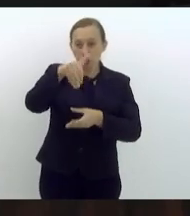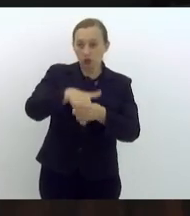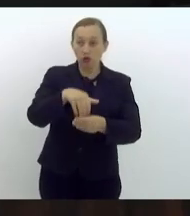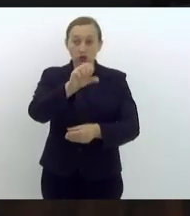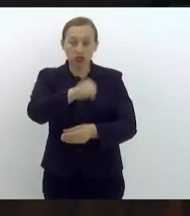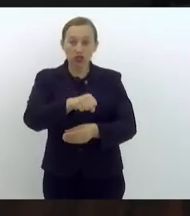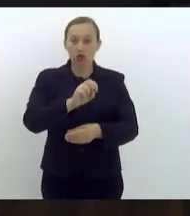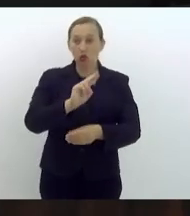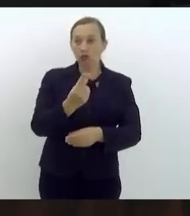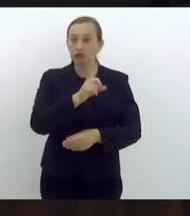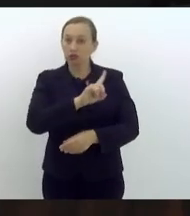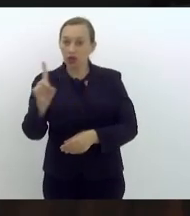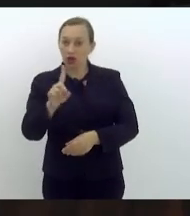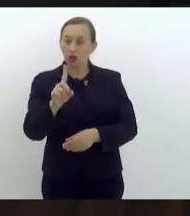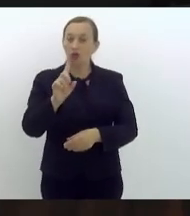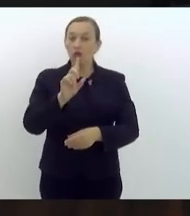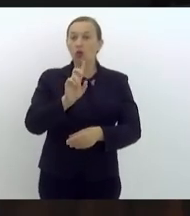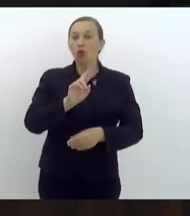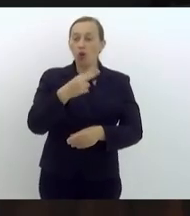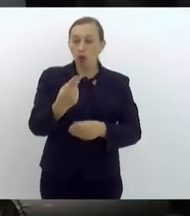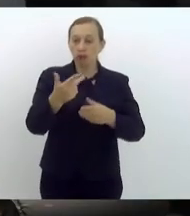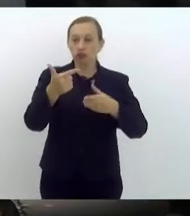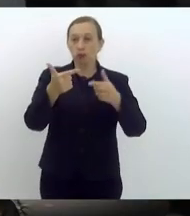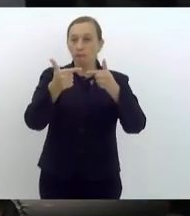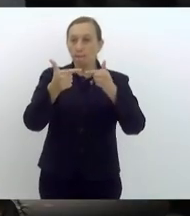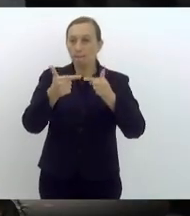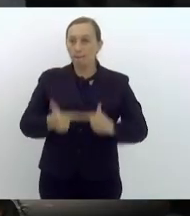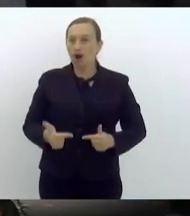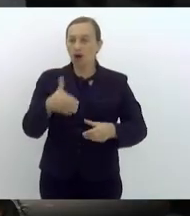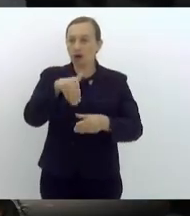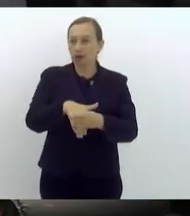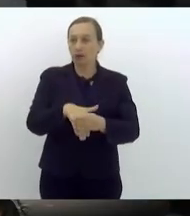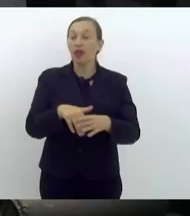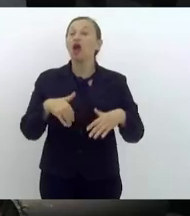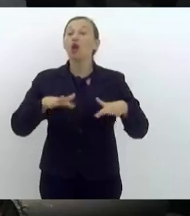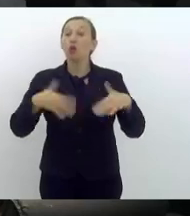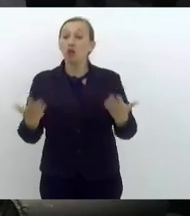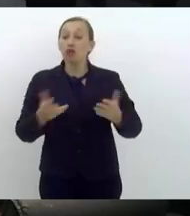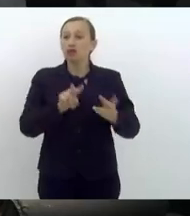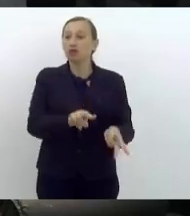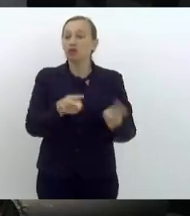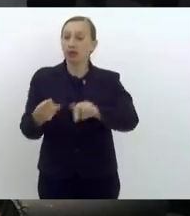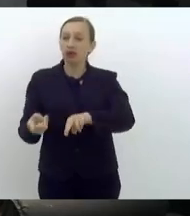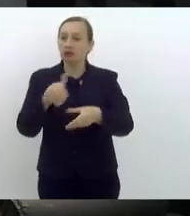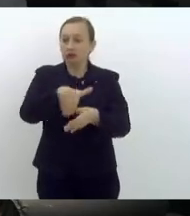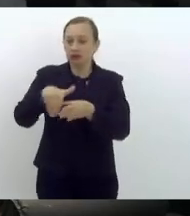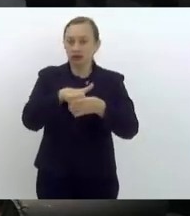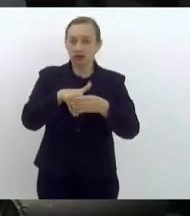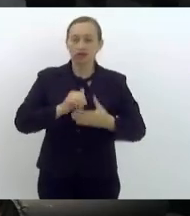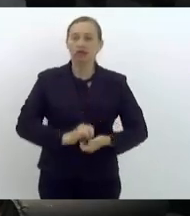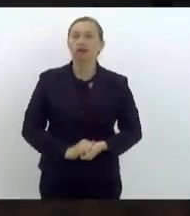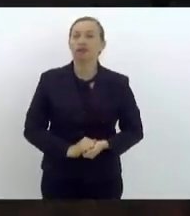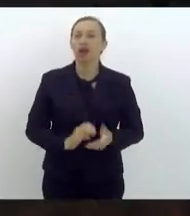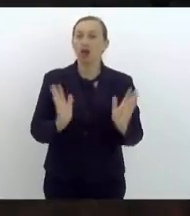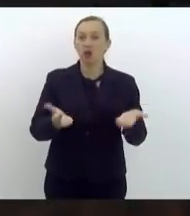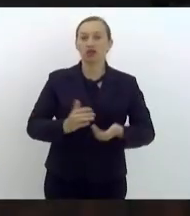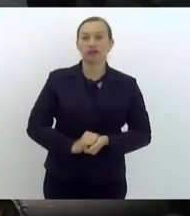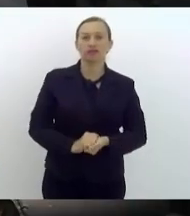sim, não ou abstenção. Senhor presidente, quando é que vamos poder encaminhar a votação?